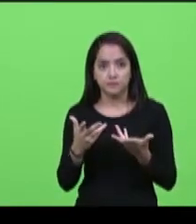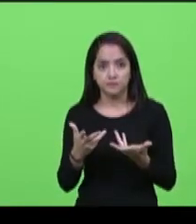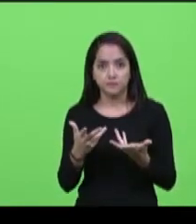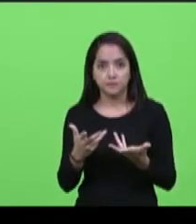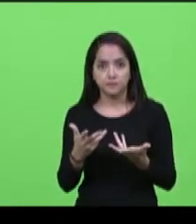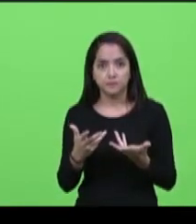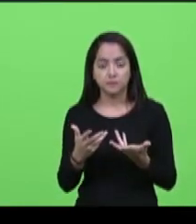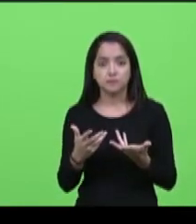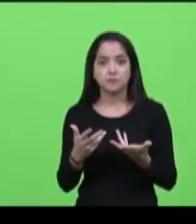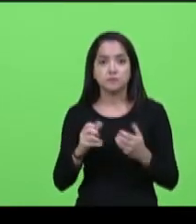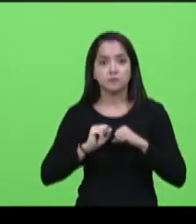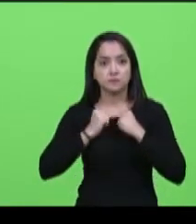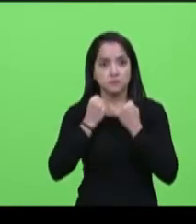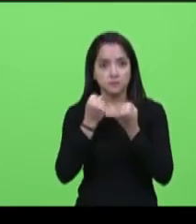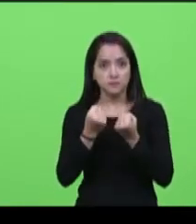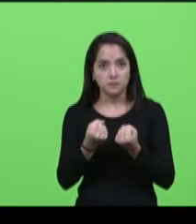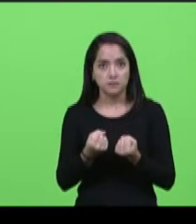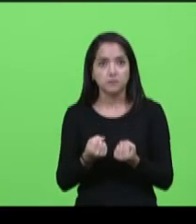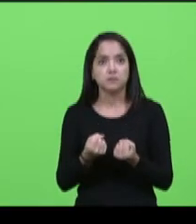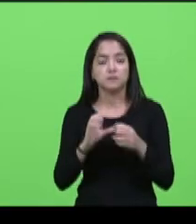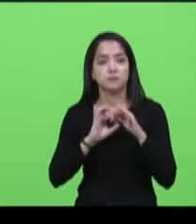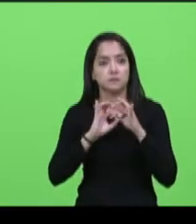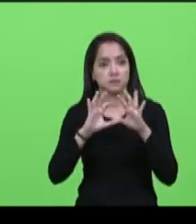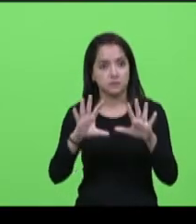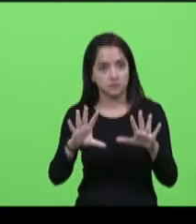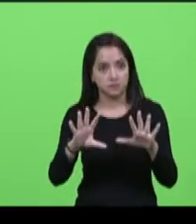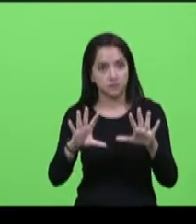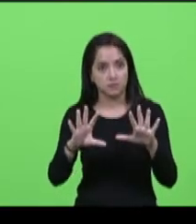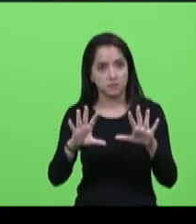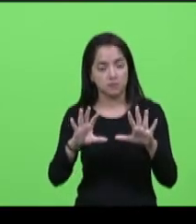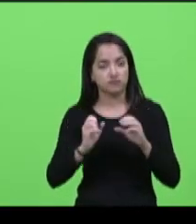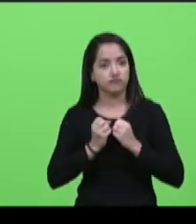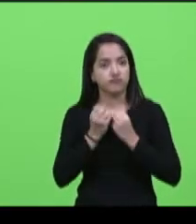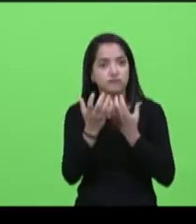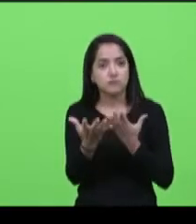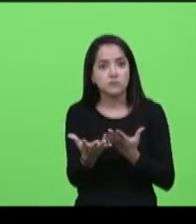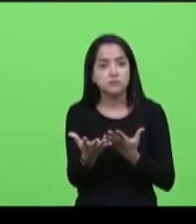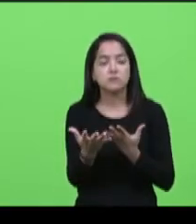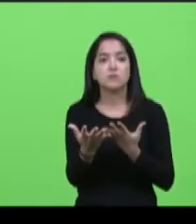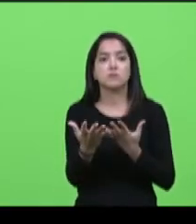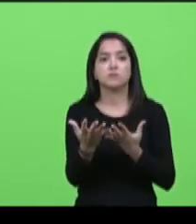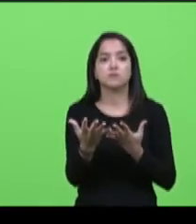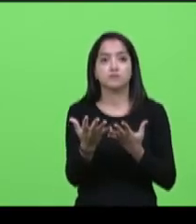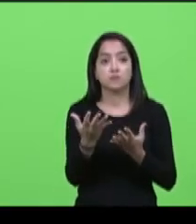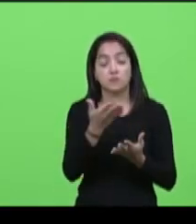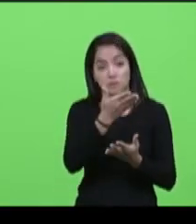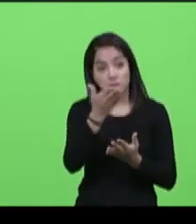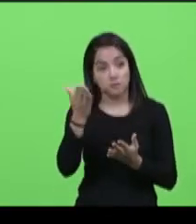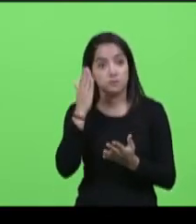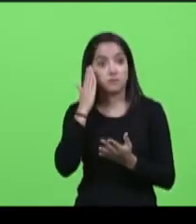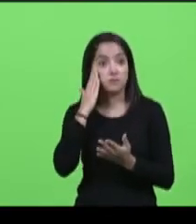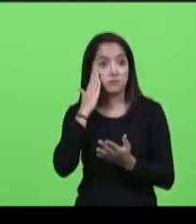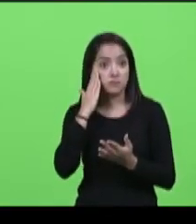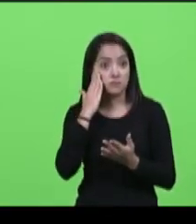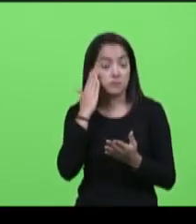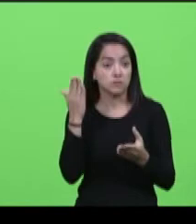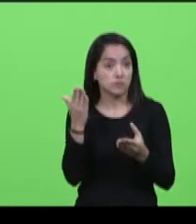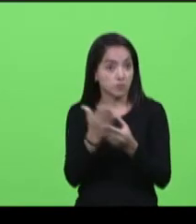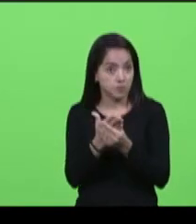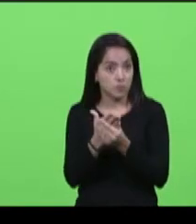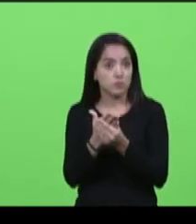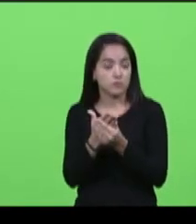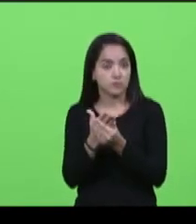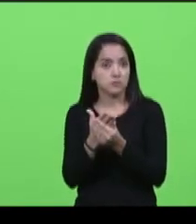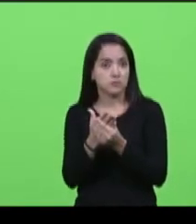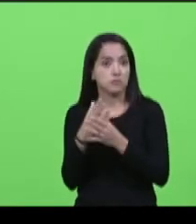eu sou um grande defensor da liberdade de expressão. Eu, como muitos sabem aqui, estou com um processo de cassação